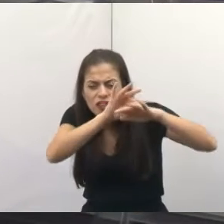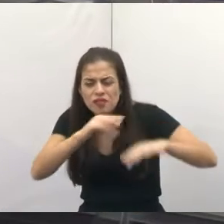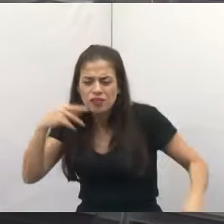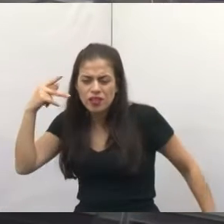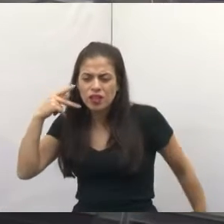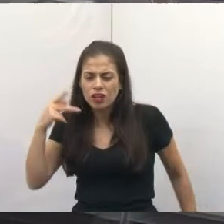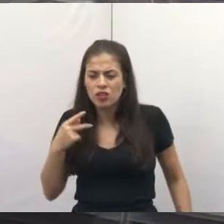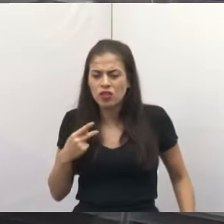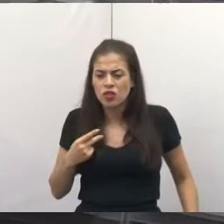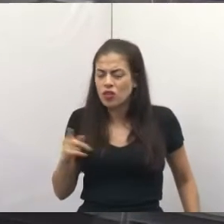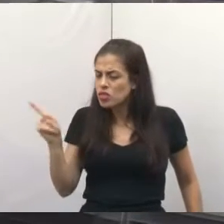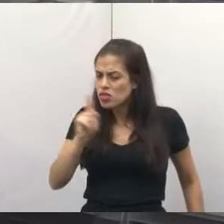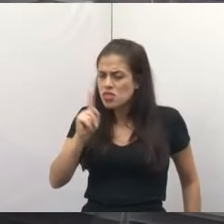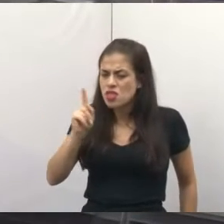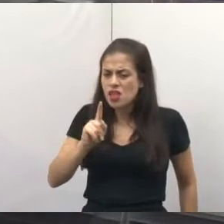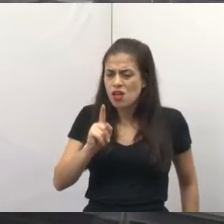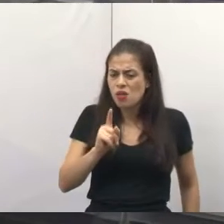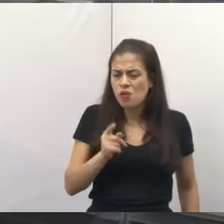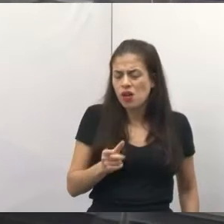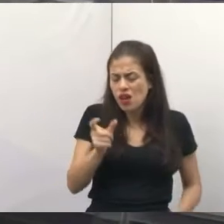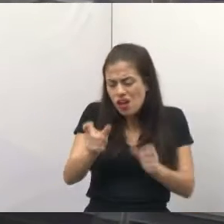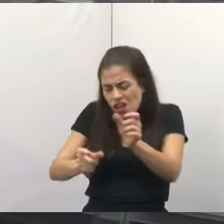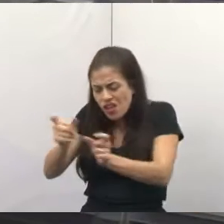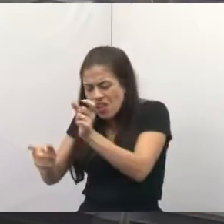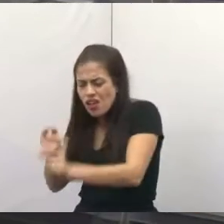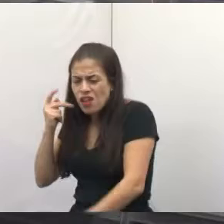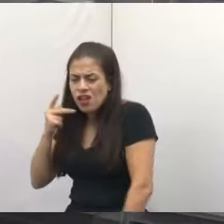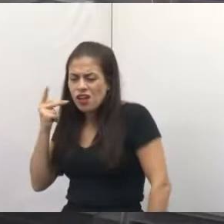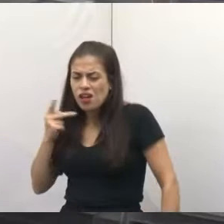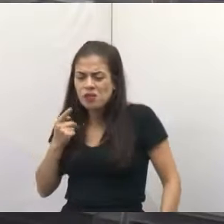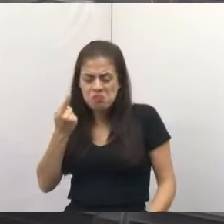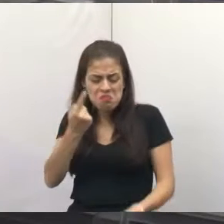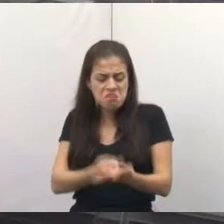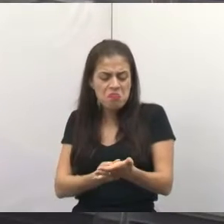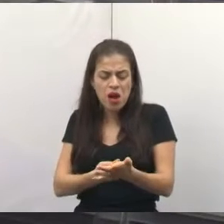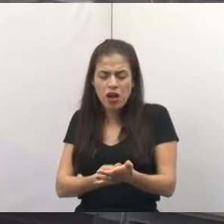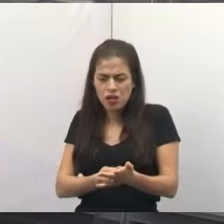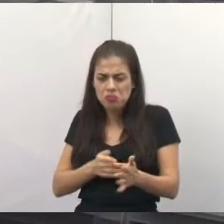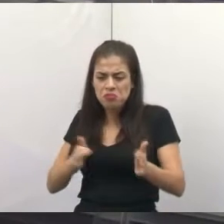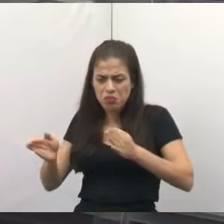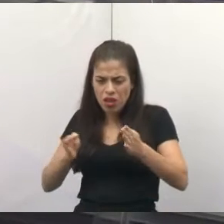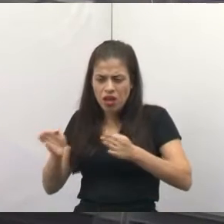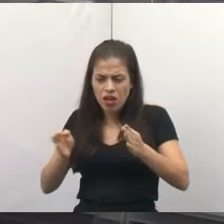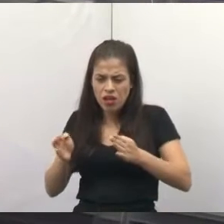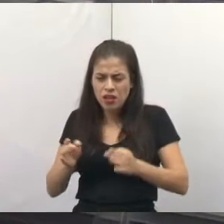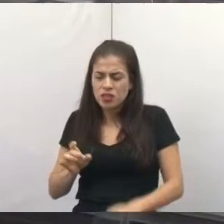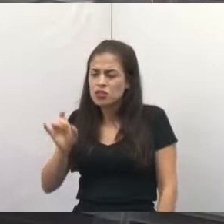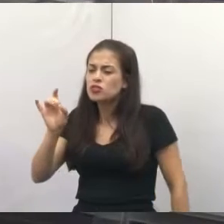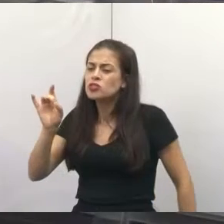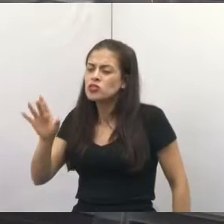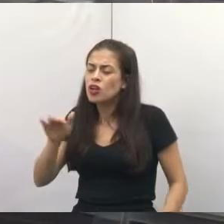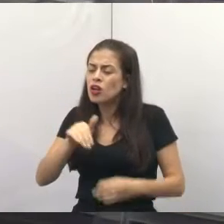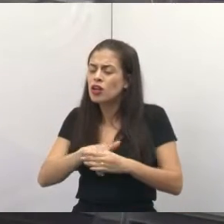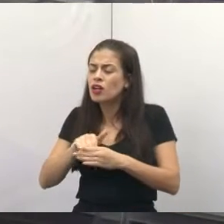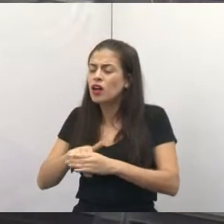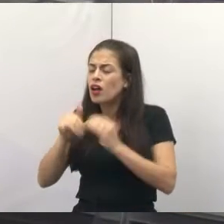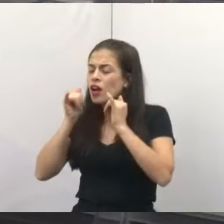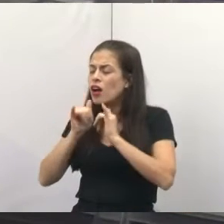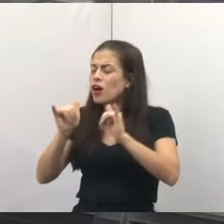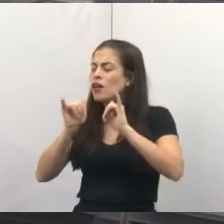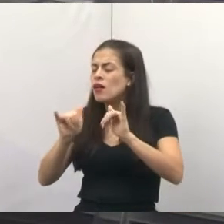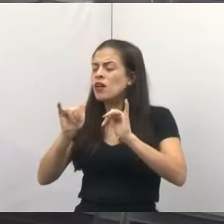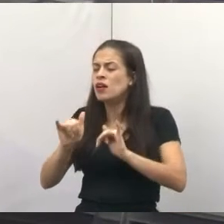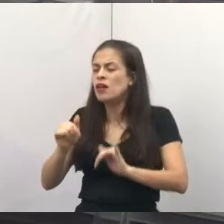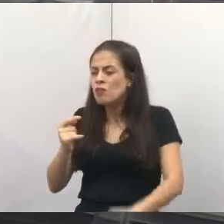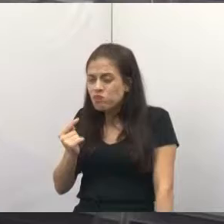um conduz o seu mandato, porque quem decide é a população. Nós temos eleição só lá na frente, gente. Vamos pensar na cidade. Vamos parar com